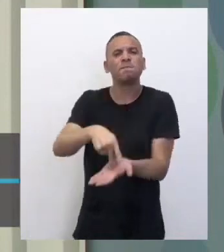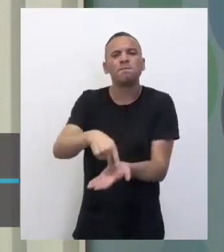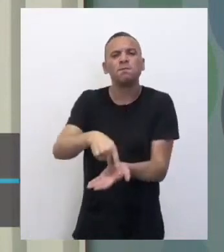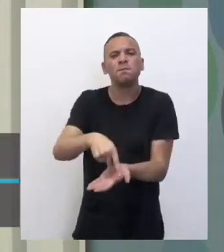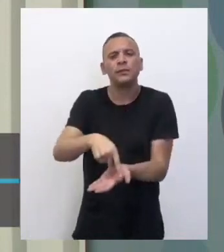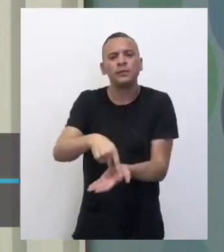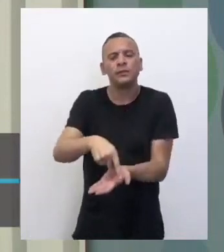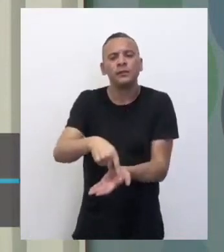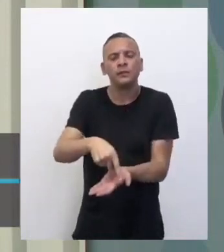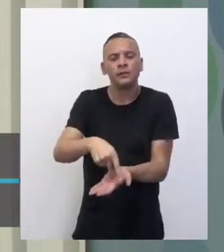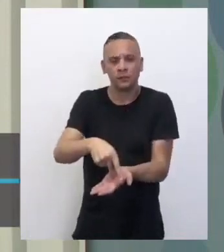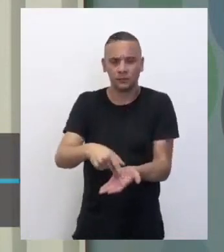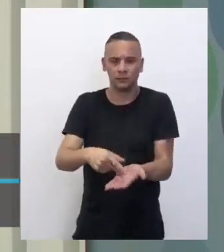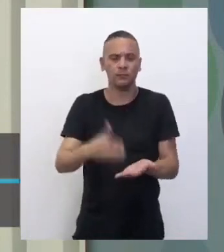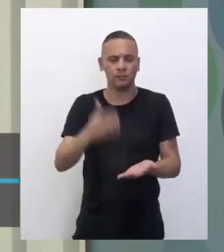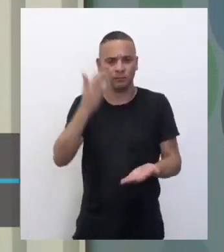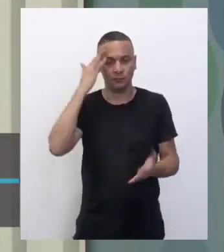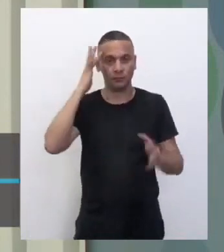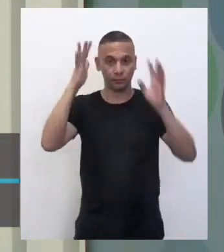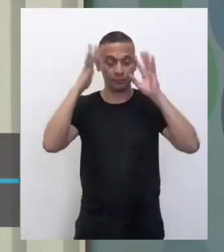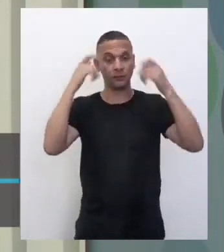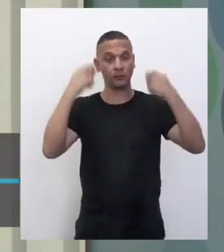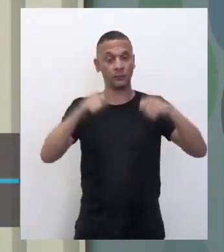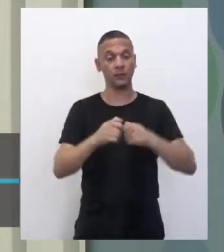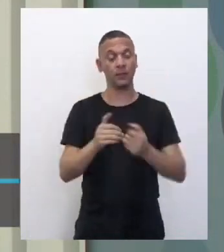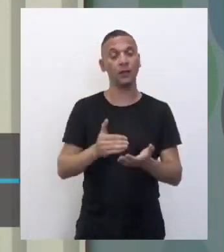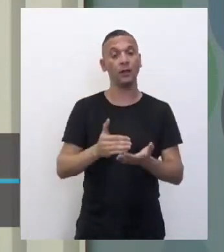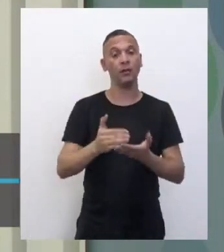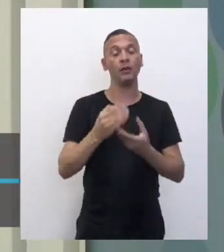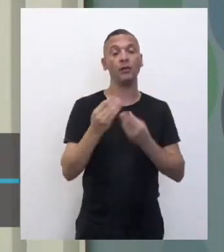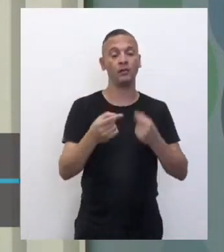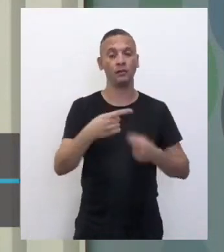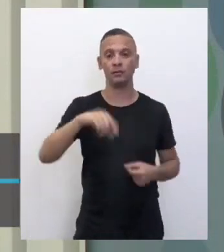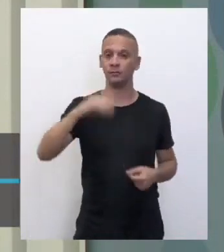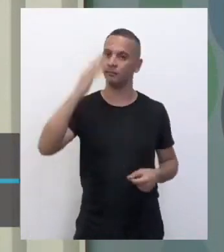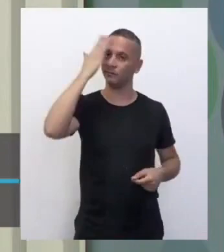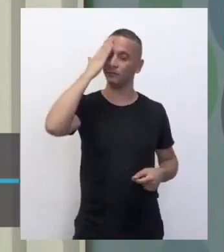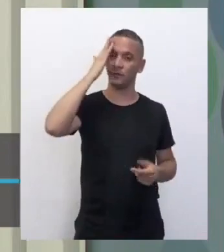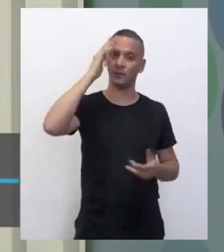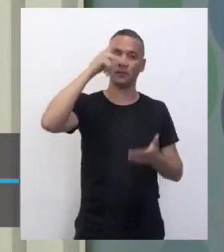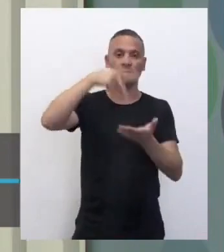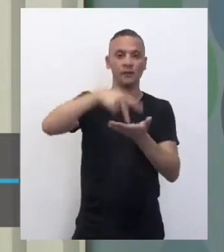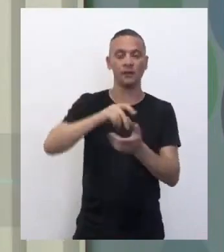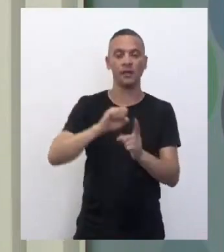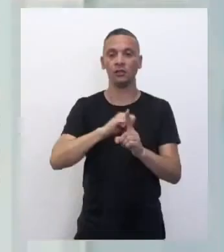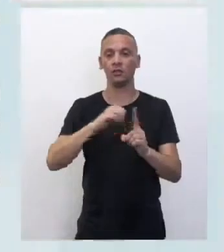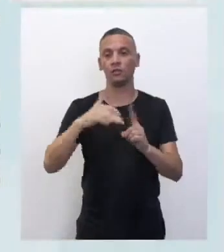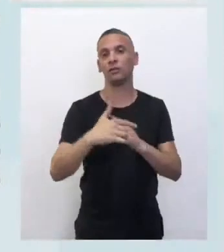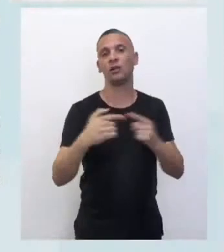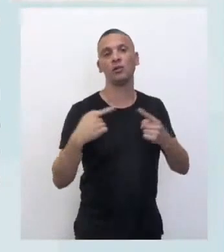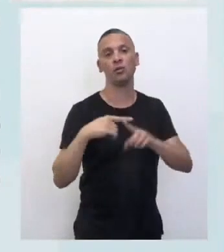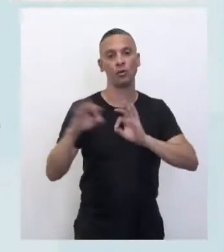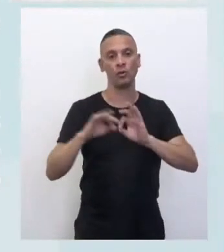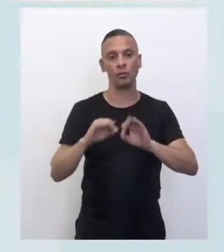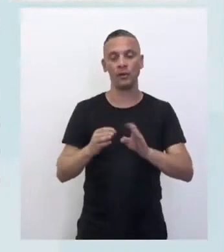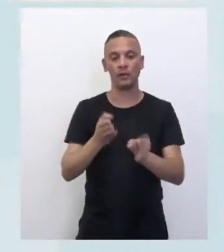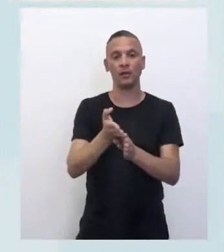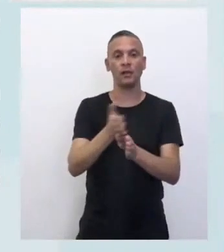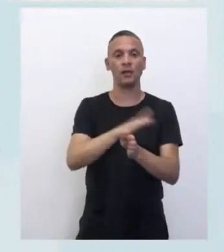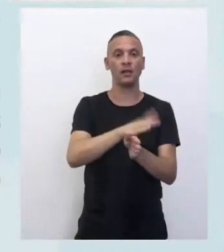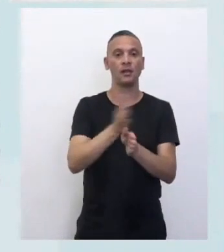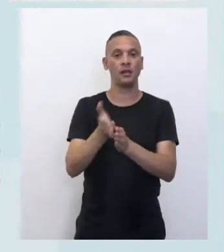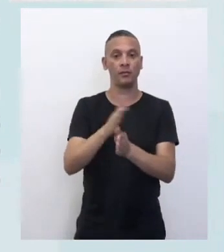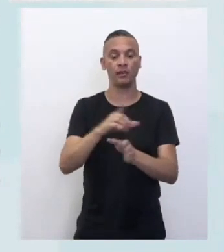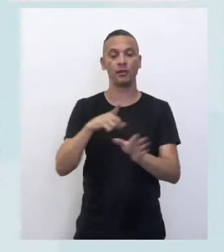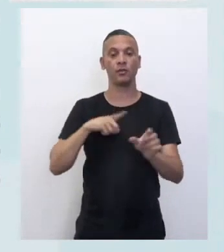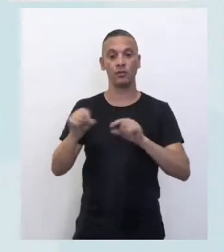É a primeira pergunta que eu preciso me fazer. E é a partir disso, entender que a realidade social é uma construção híbrida, ou seja, uma